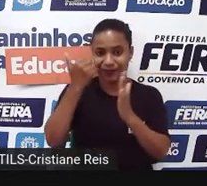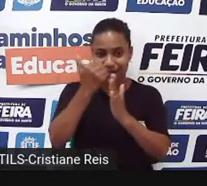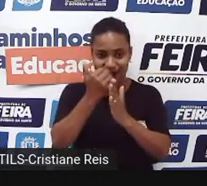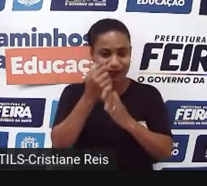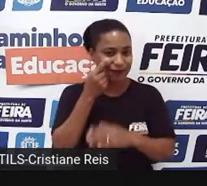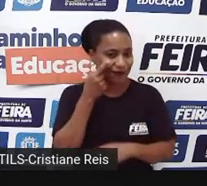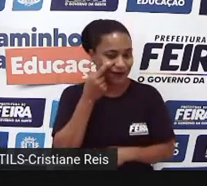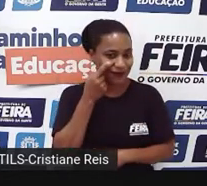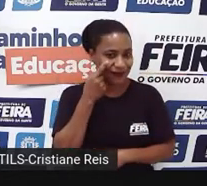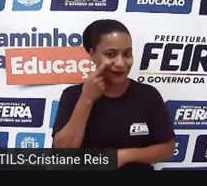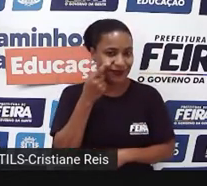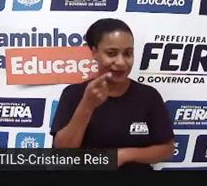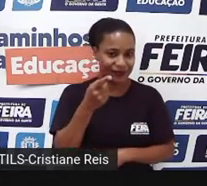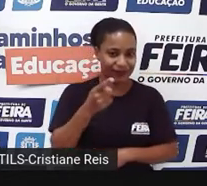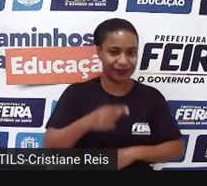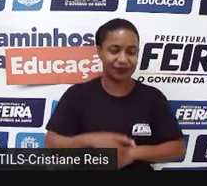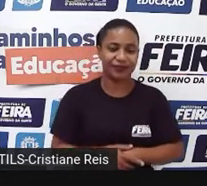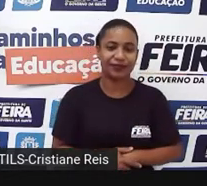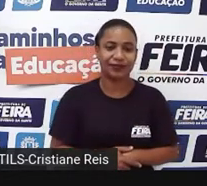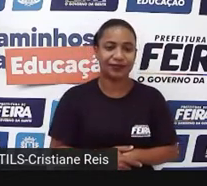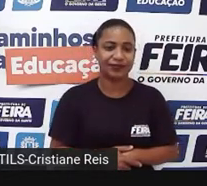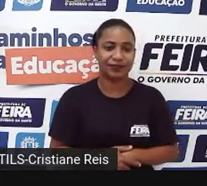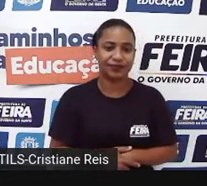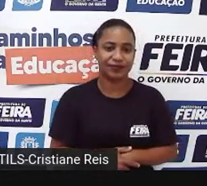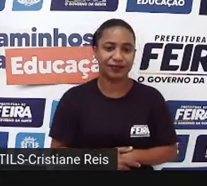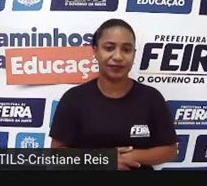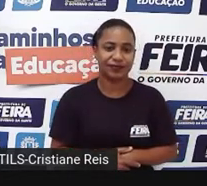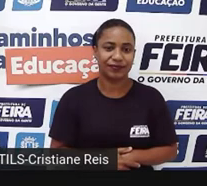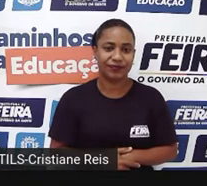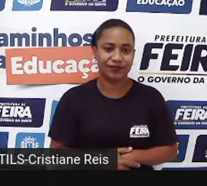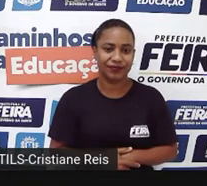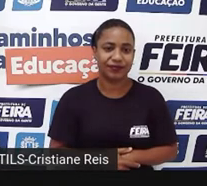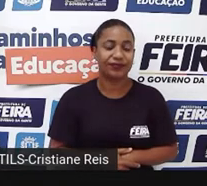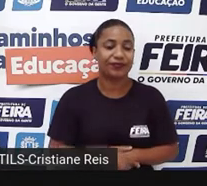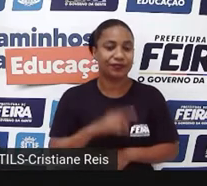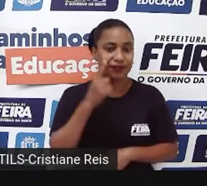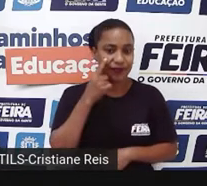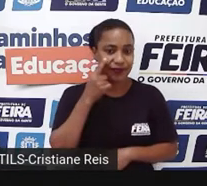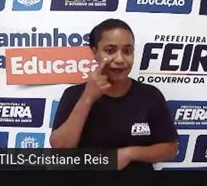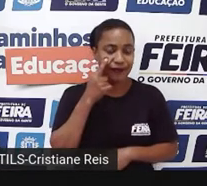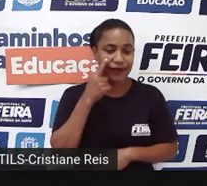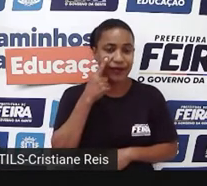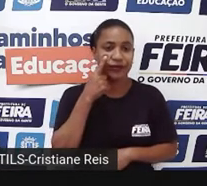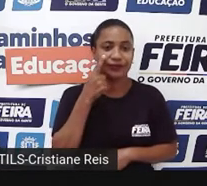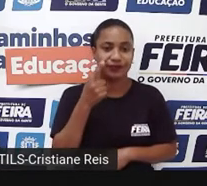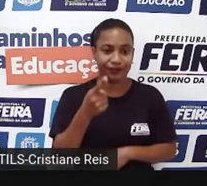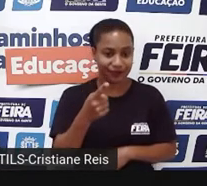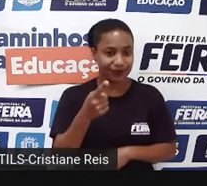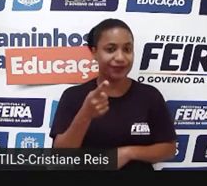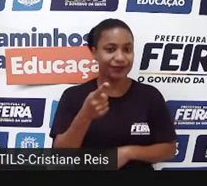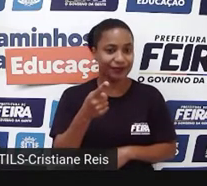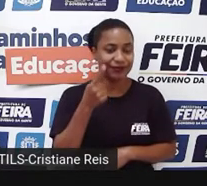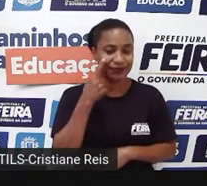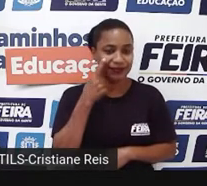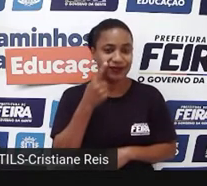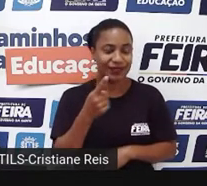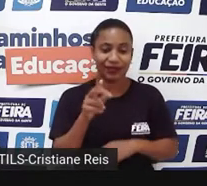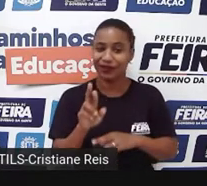o Kinemacolor Projector. Então, este instrumento foi o